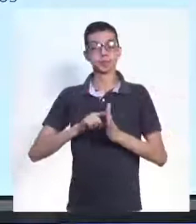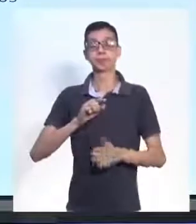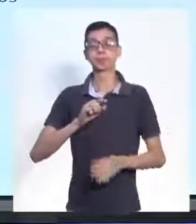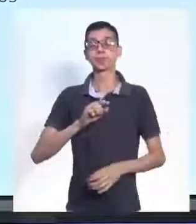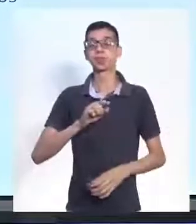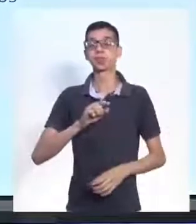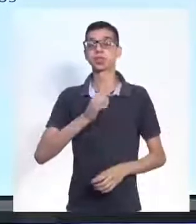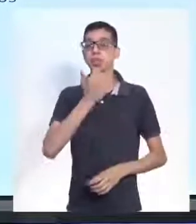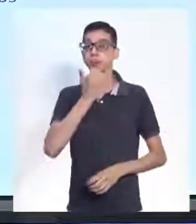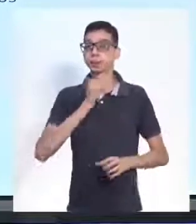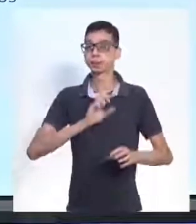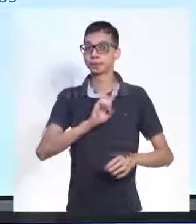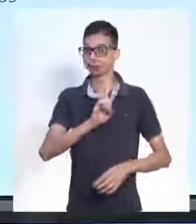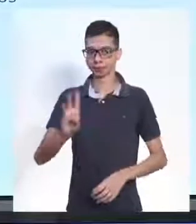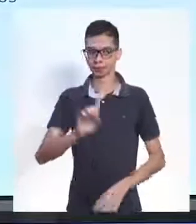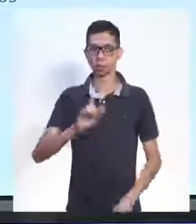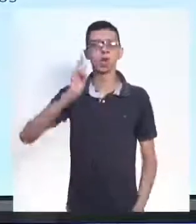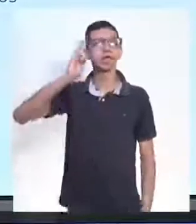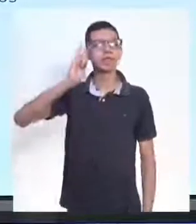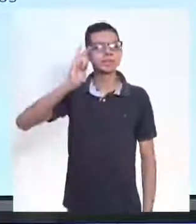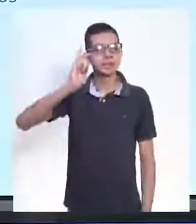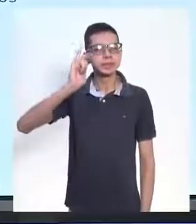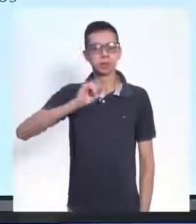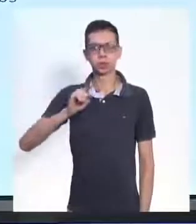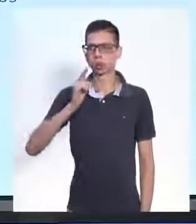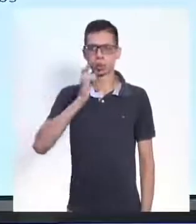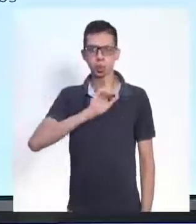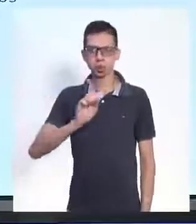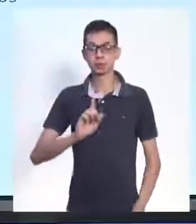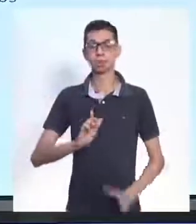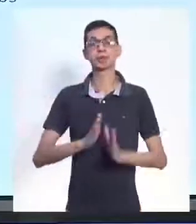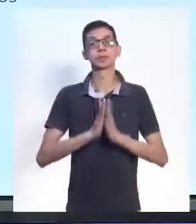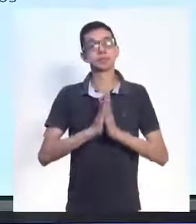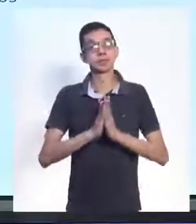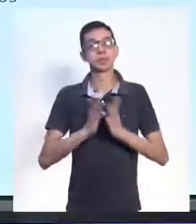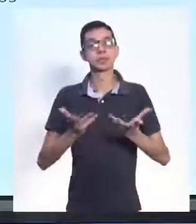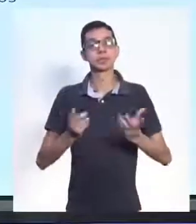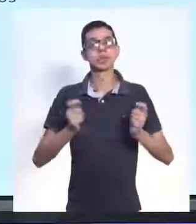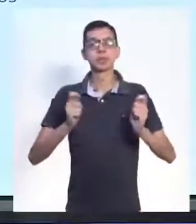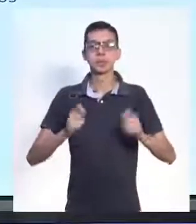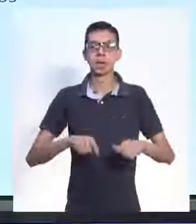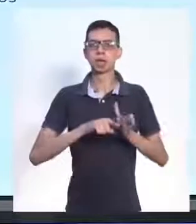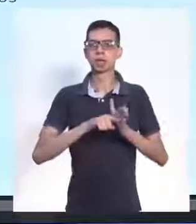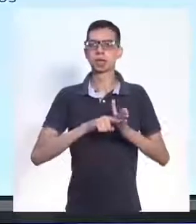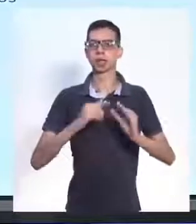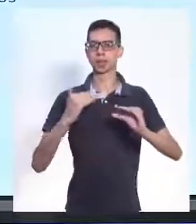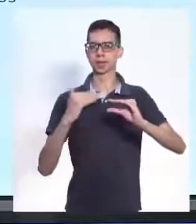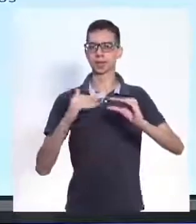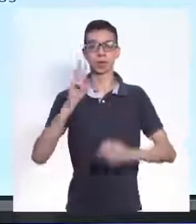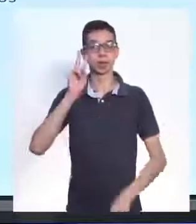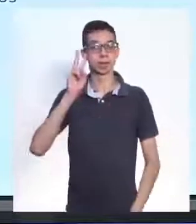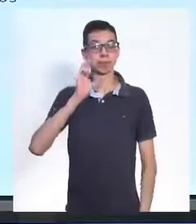Instagram, podem ir lá no Instagram. Não conseguiu? Procure o nosso e-mail. Lembrando, e-mail